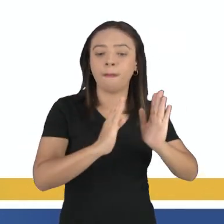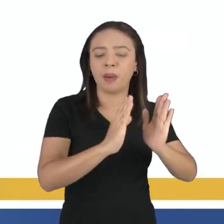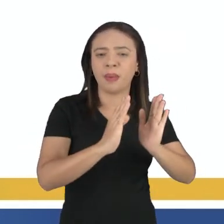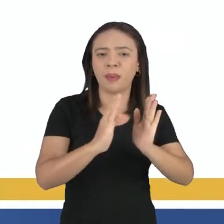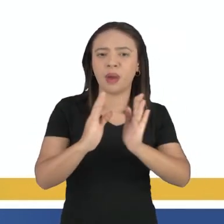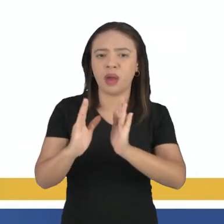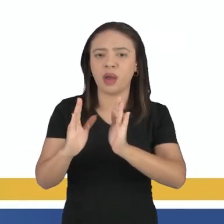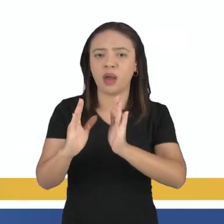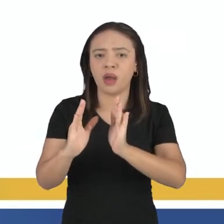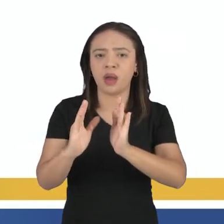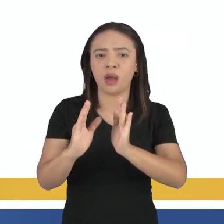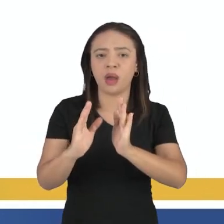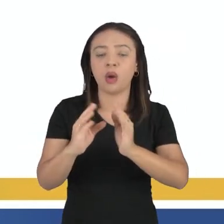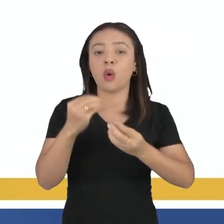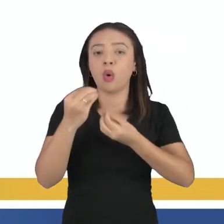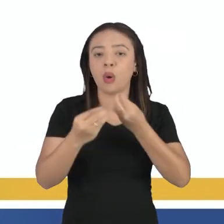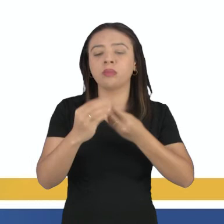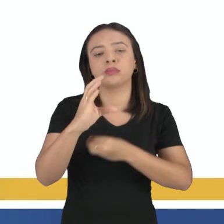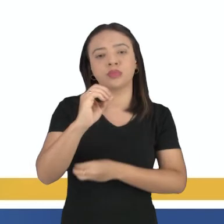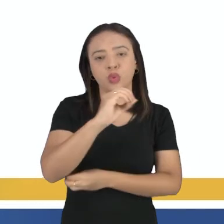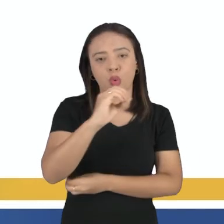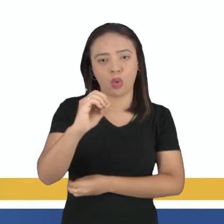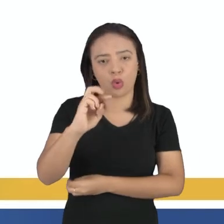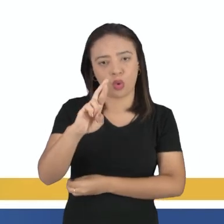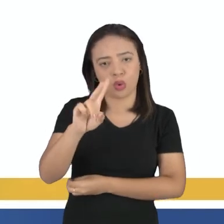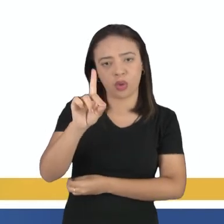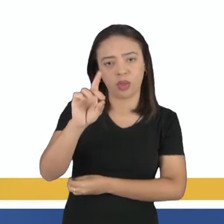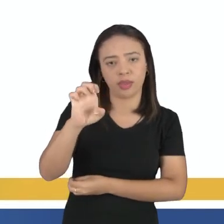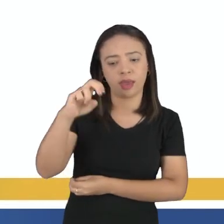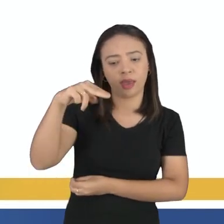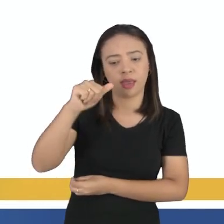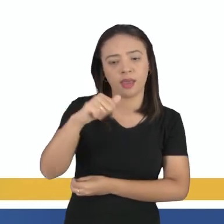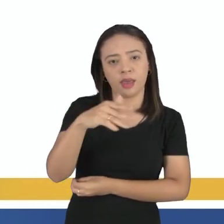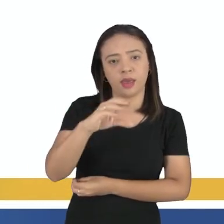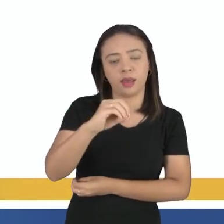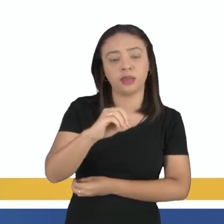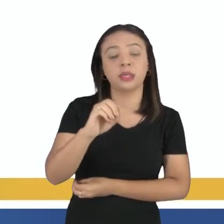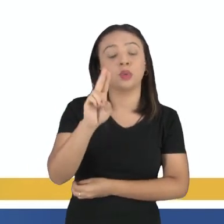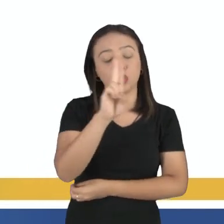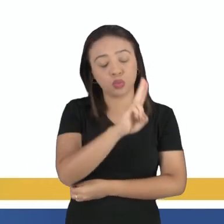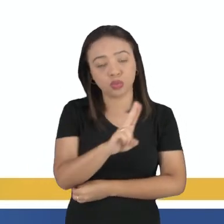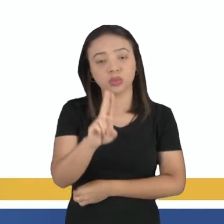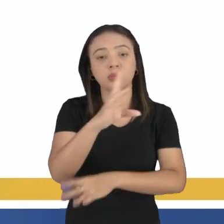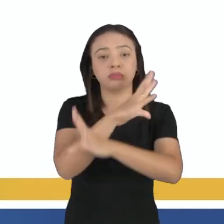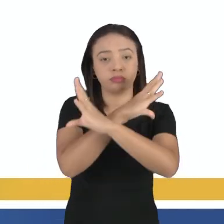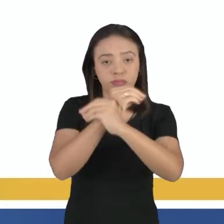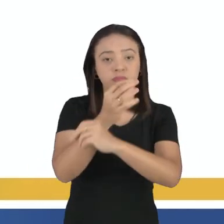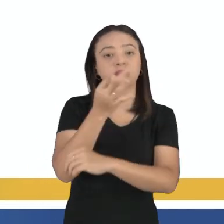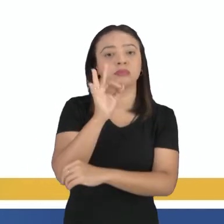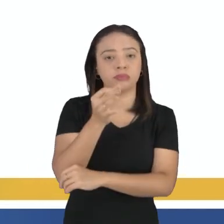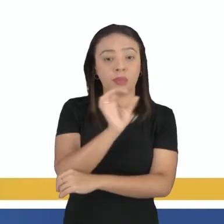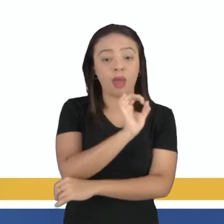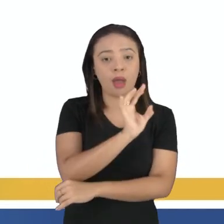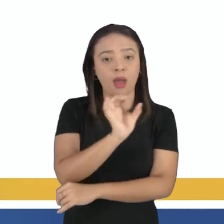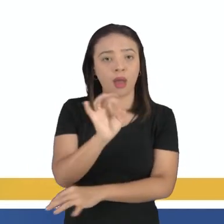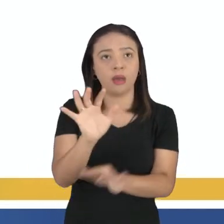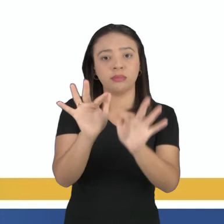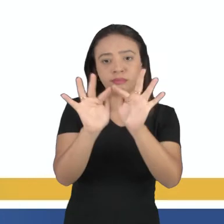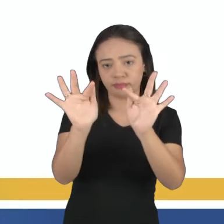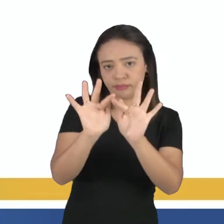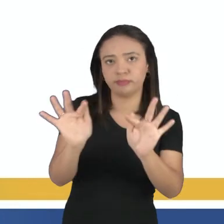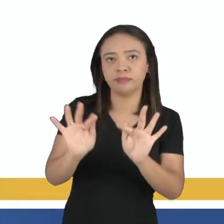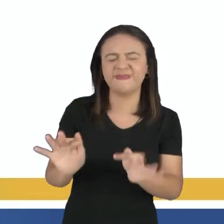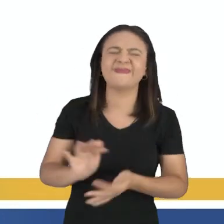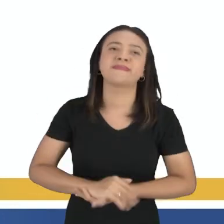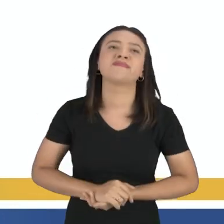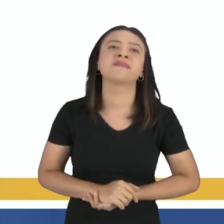por coordenação, certo? E vamos utilizar o quê? Conectivos que sejam apropriados para cada uma